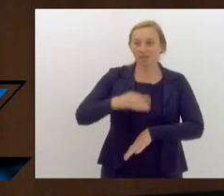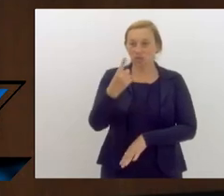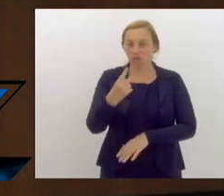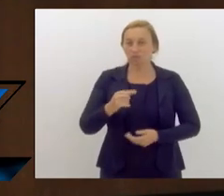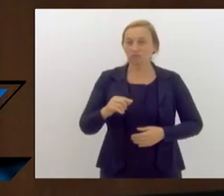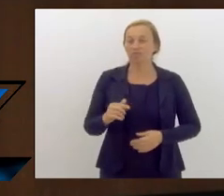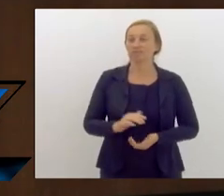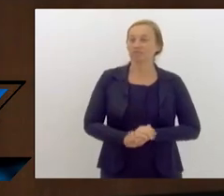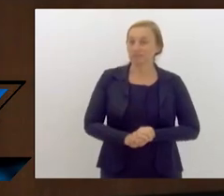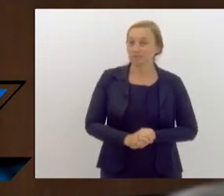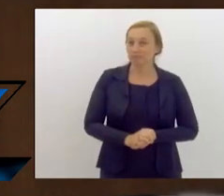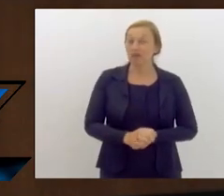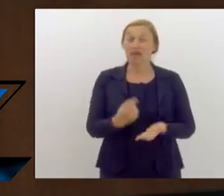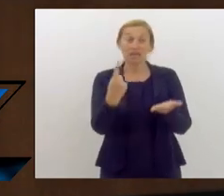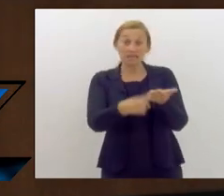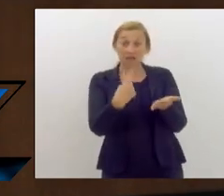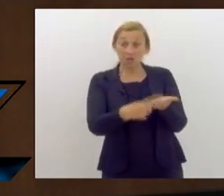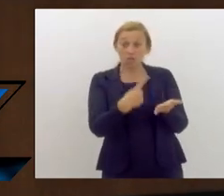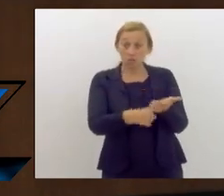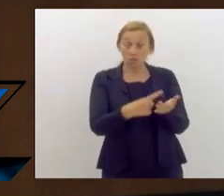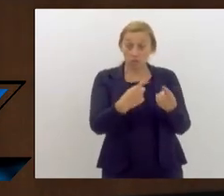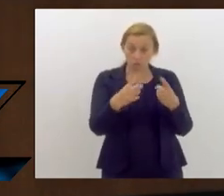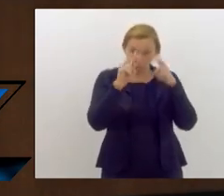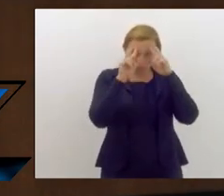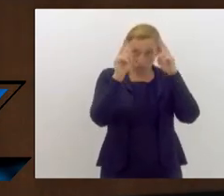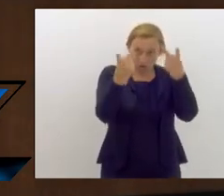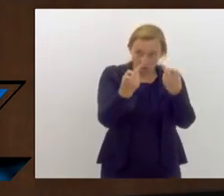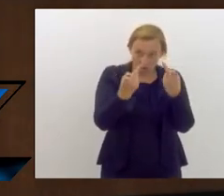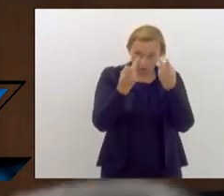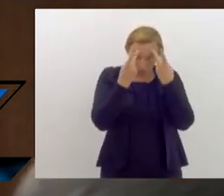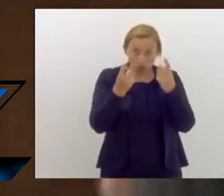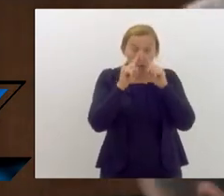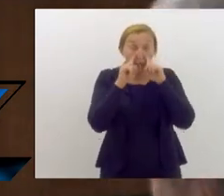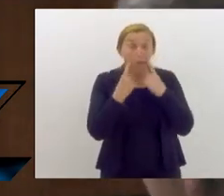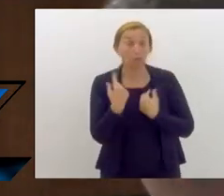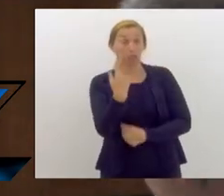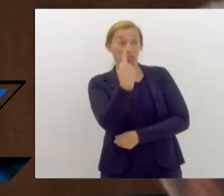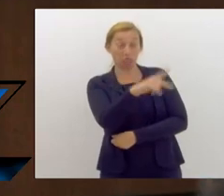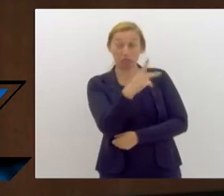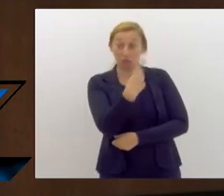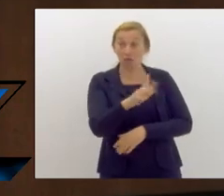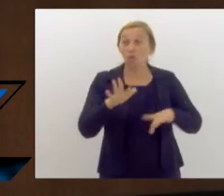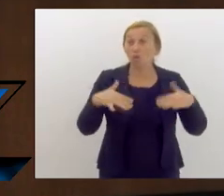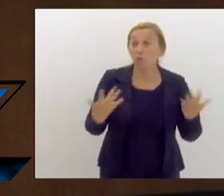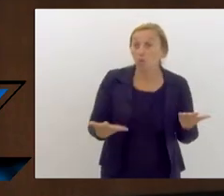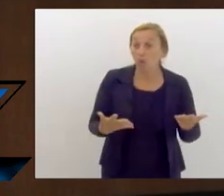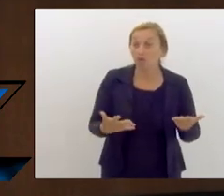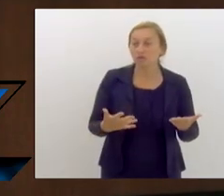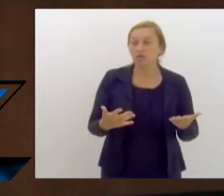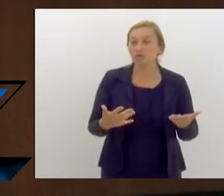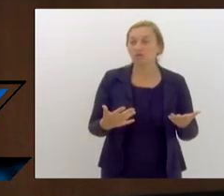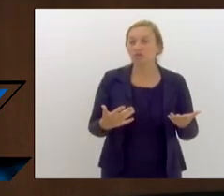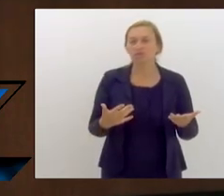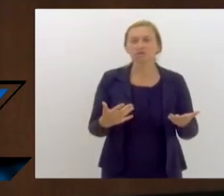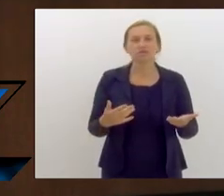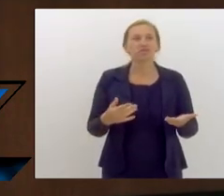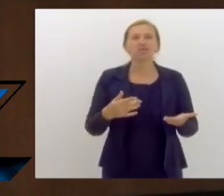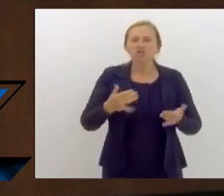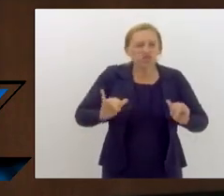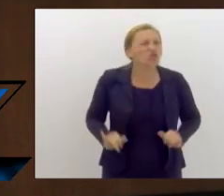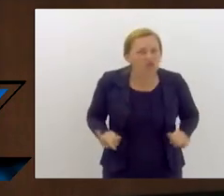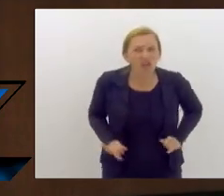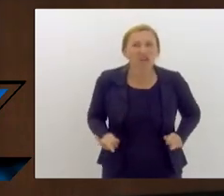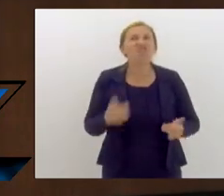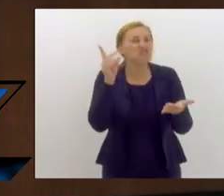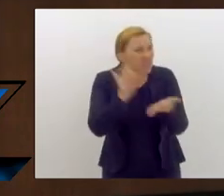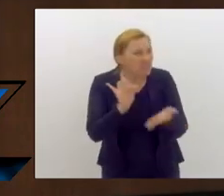esse acordo foi fruto de uma revolta de um chororô de uma histeria deles quando tomaram uma surra e falo de novo tomaram